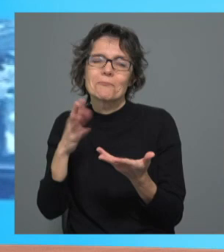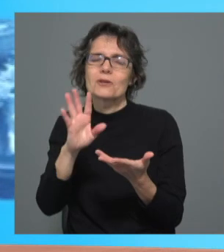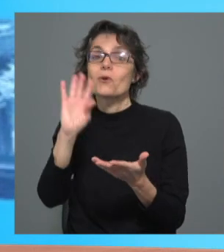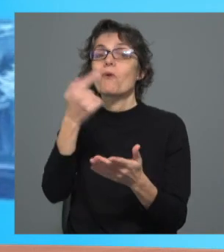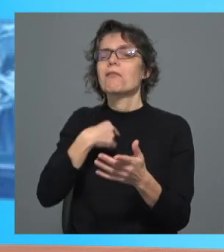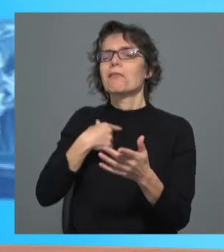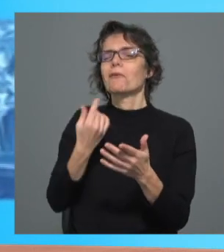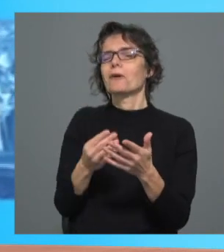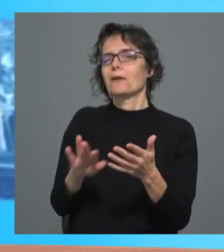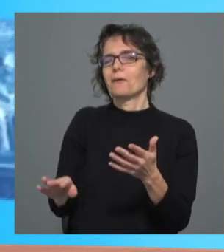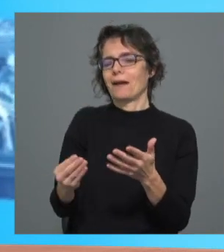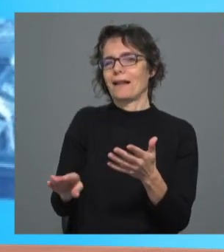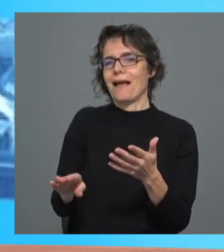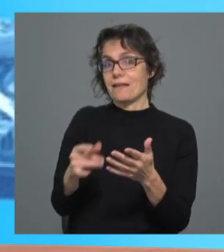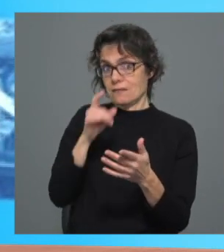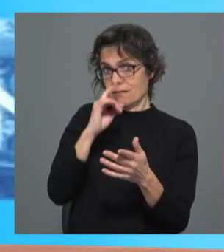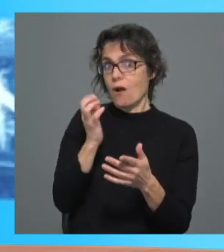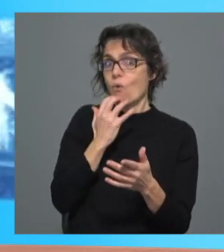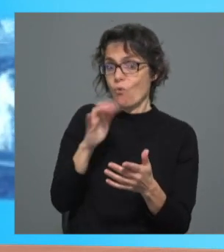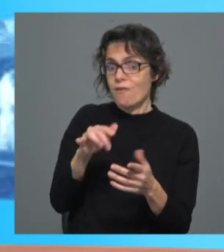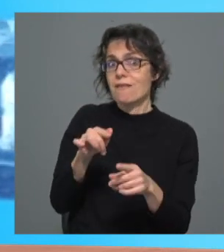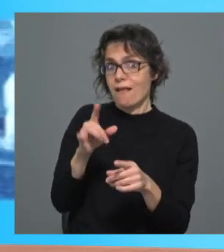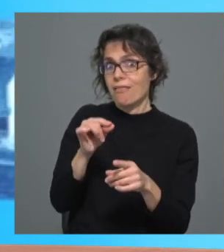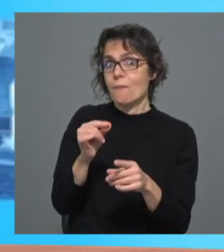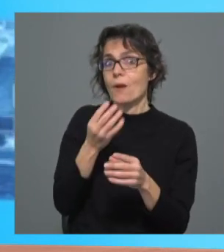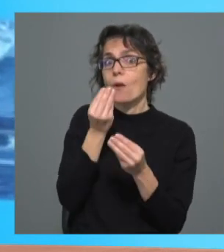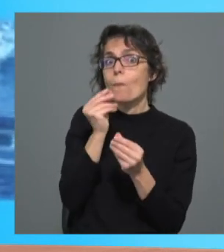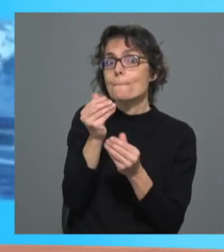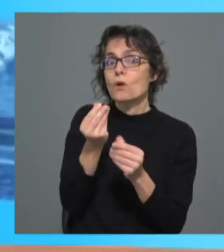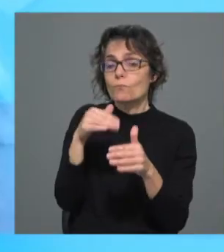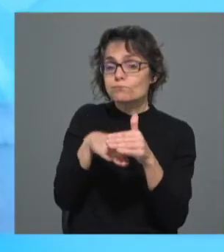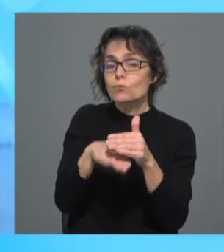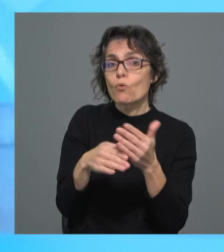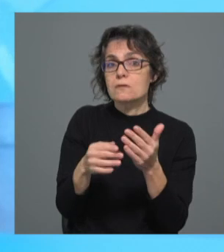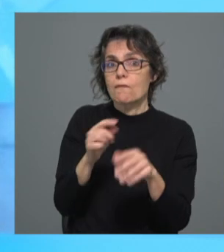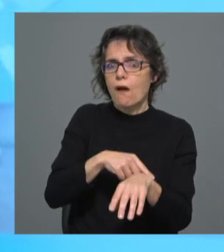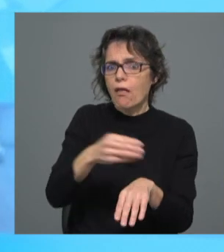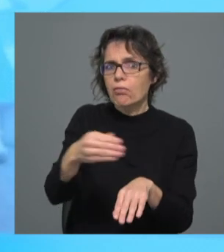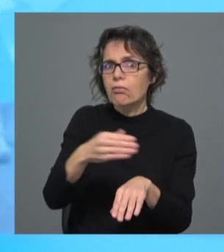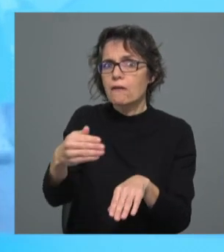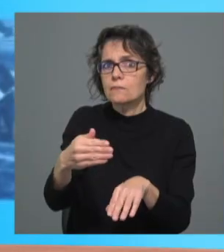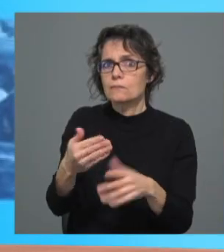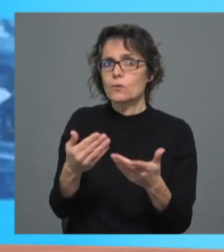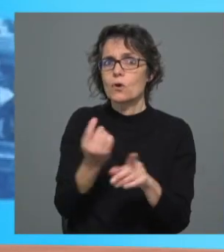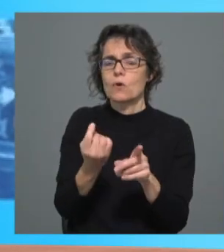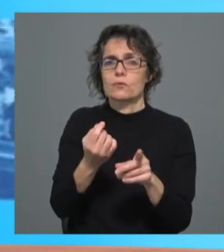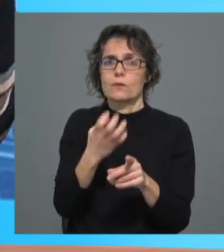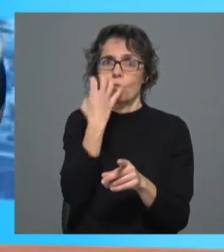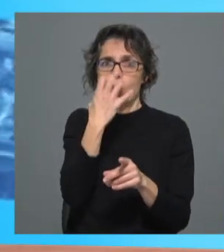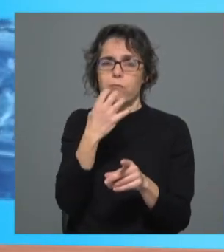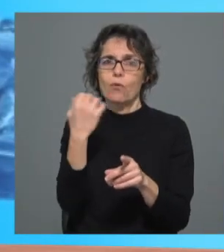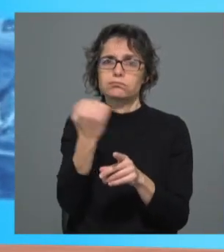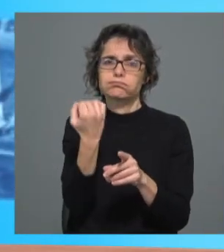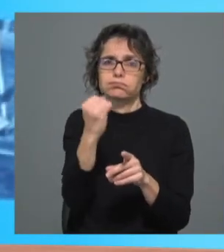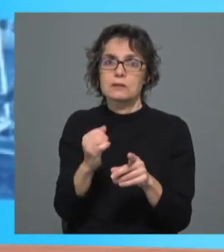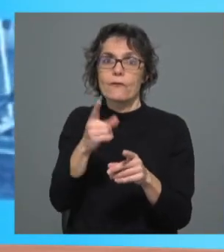miúdo, o sal era também usado para conservar os alimentos, né? As pessoas na aldeia matavam o porco e